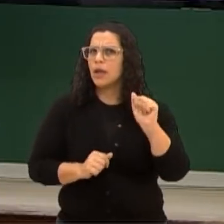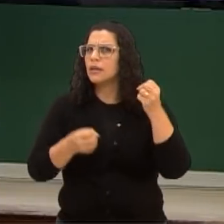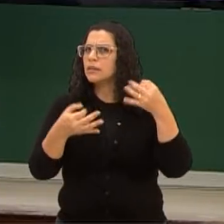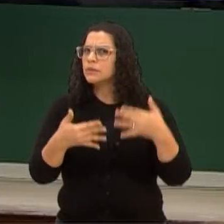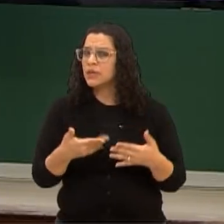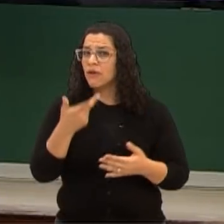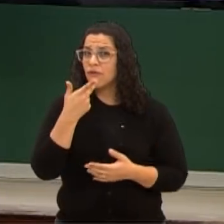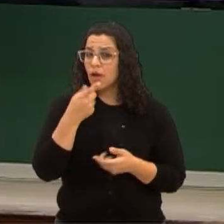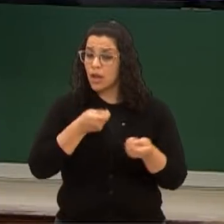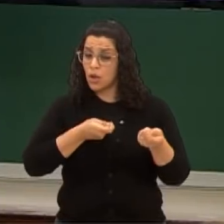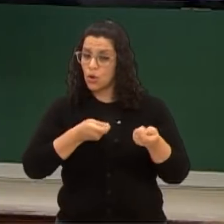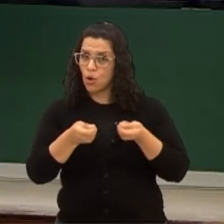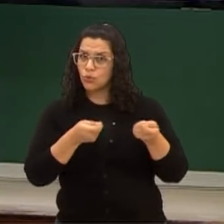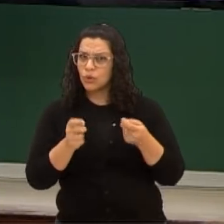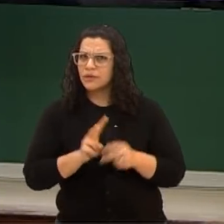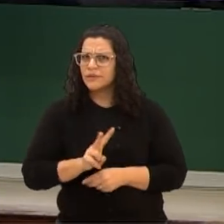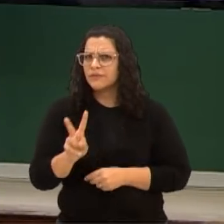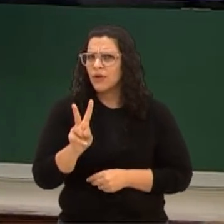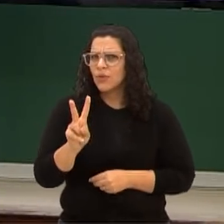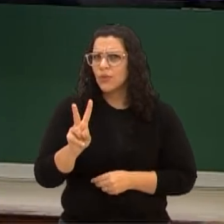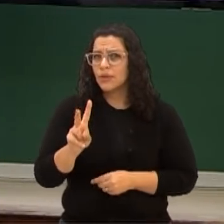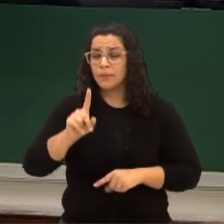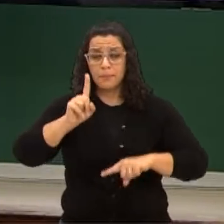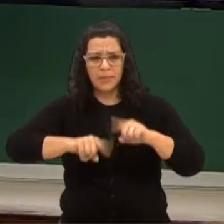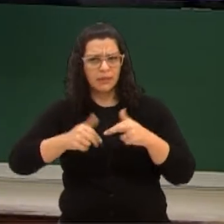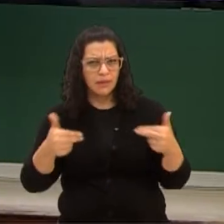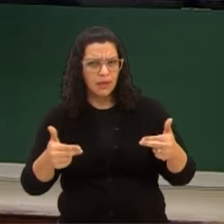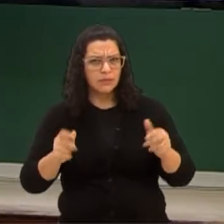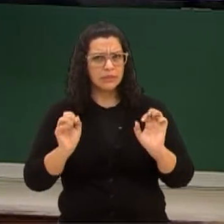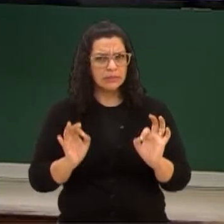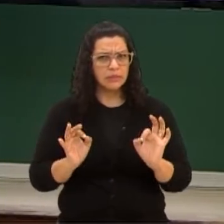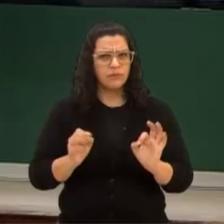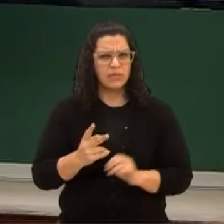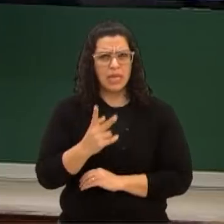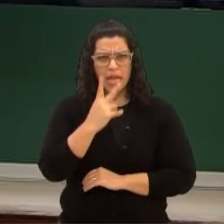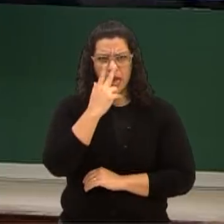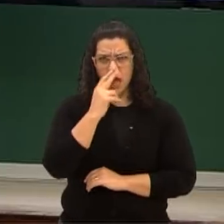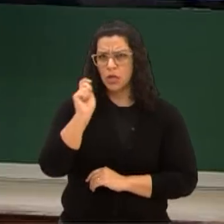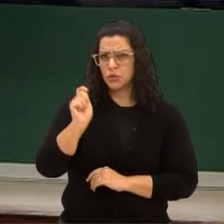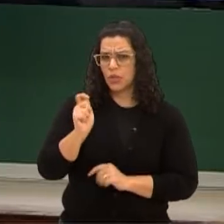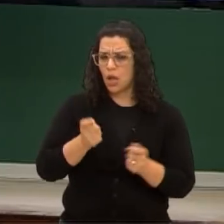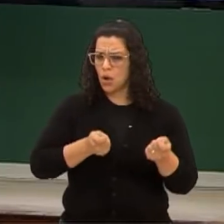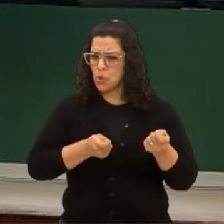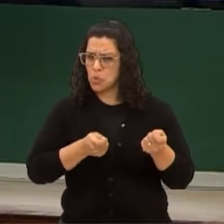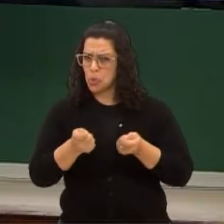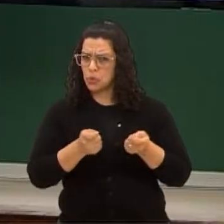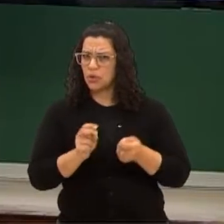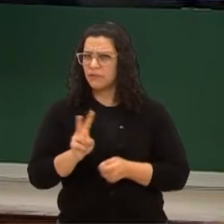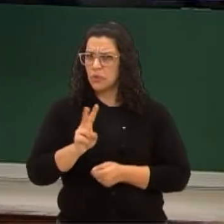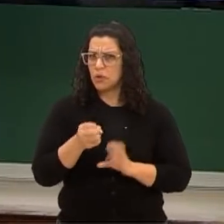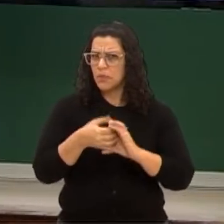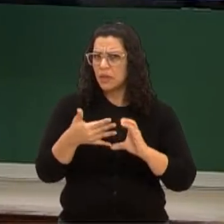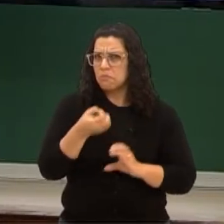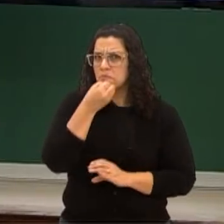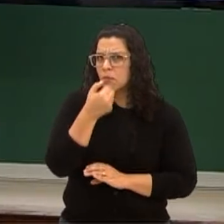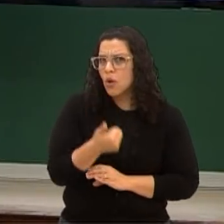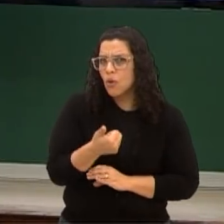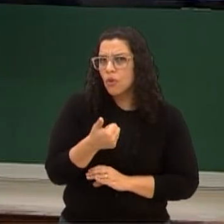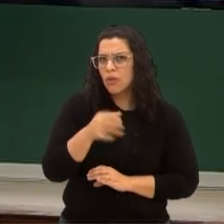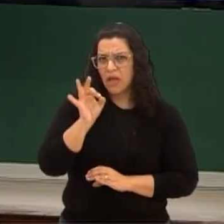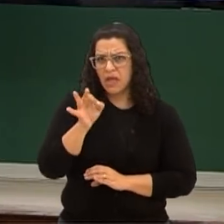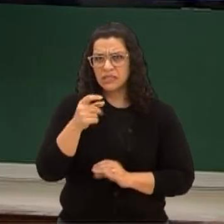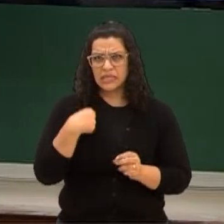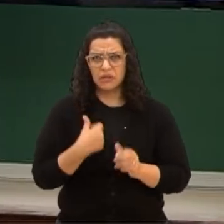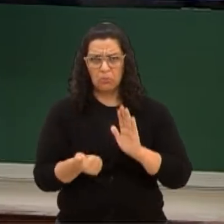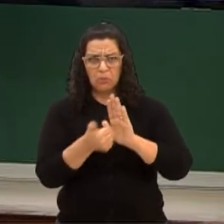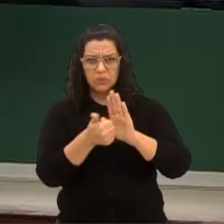escrito controle de preços e mercadorias. Vocês acham que controlar preços é uma característica boa? É